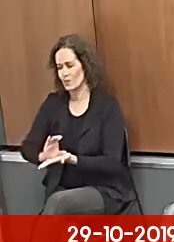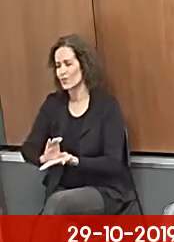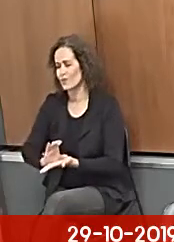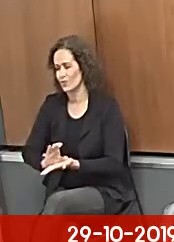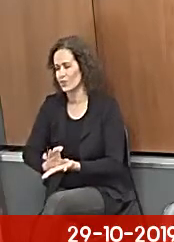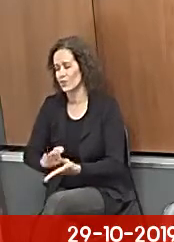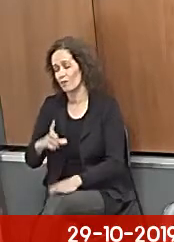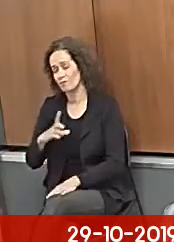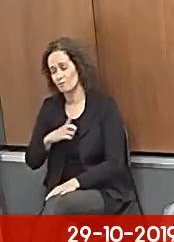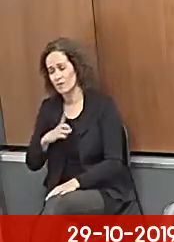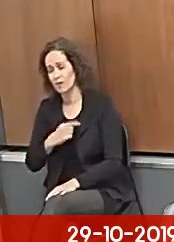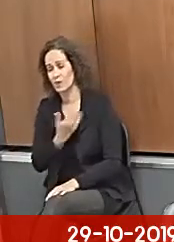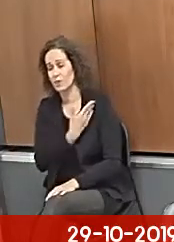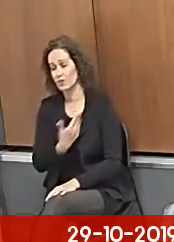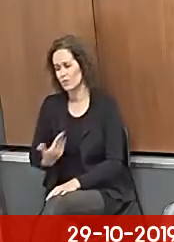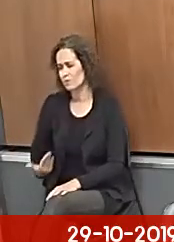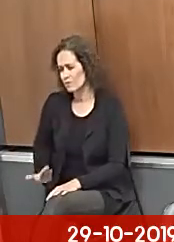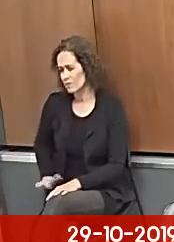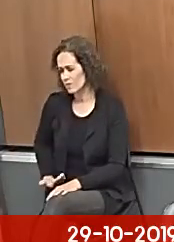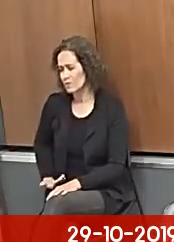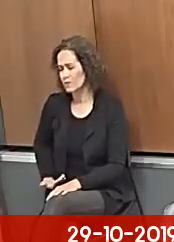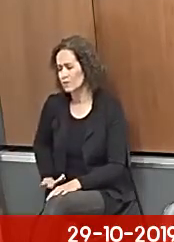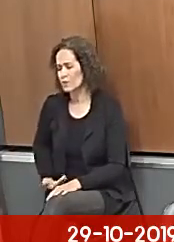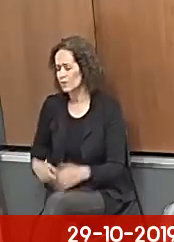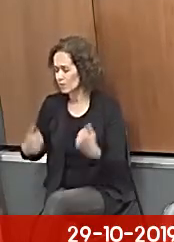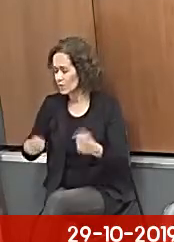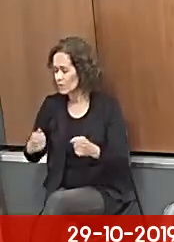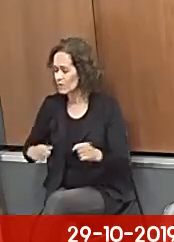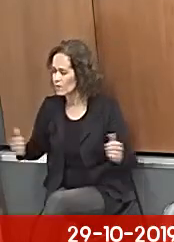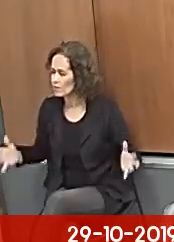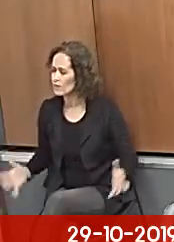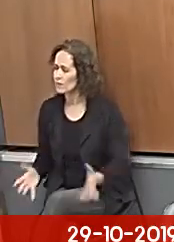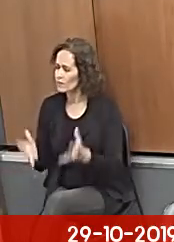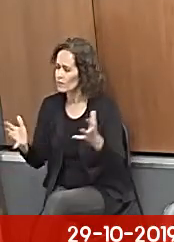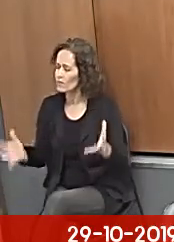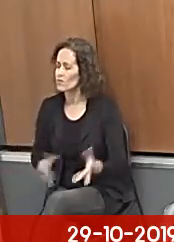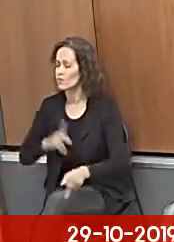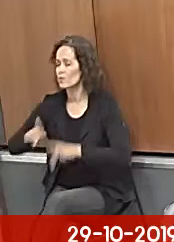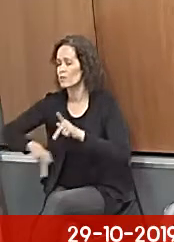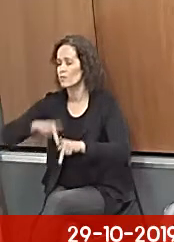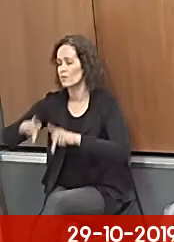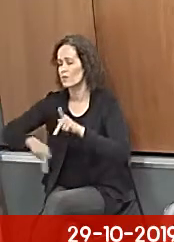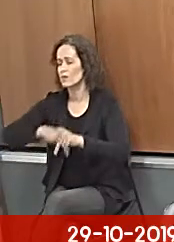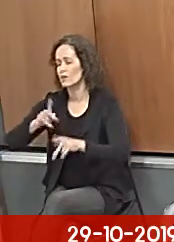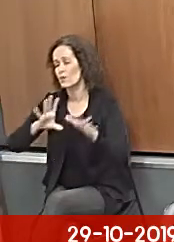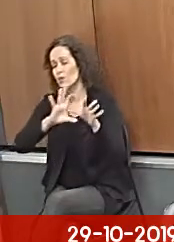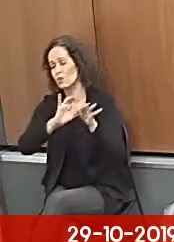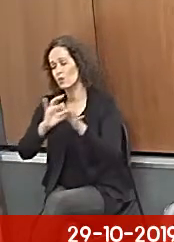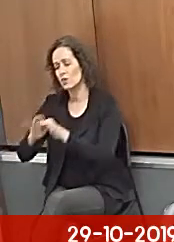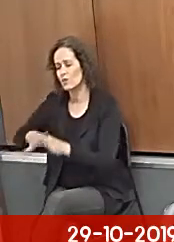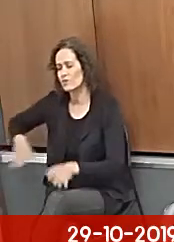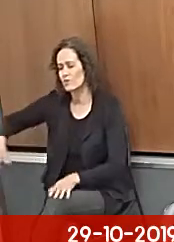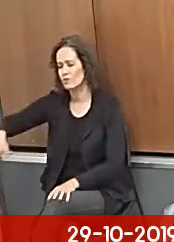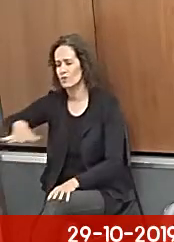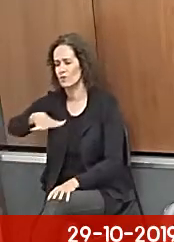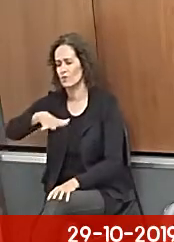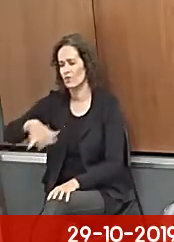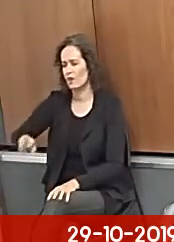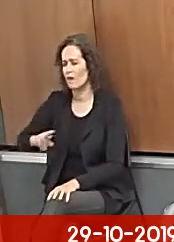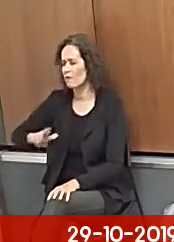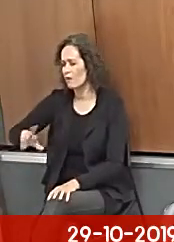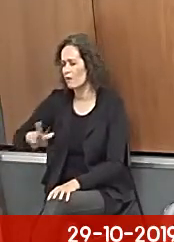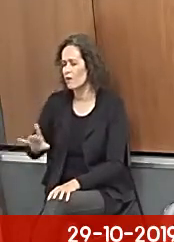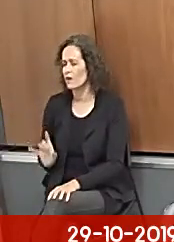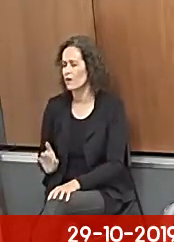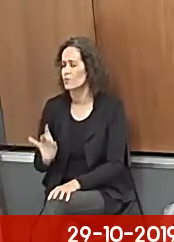tem, né, ele tem que realmente incentivar a população num contexto mais amplo, e não o esporte de rendimento,